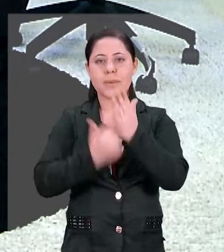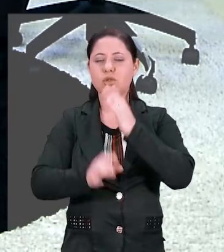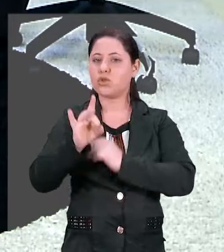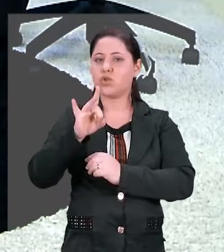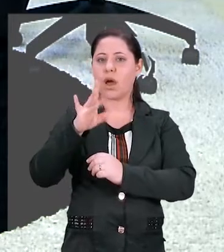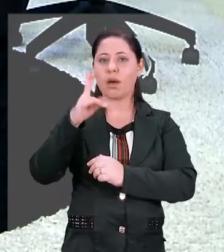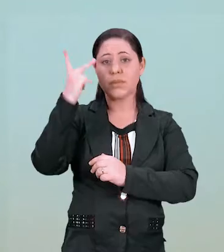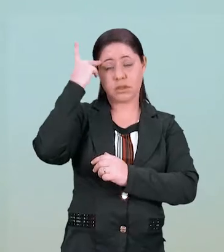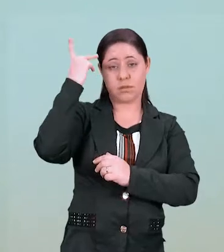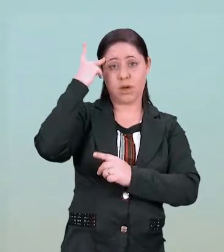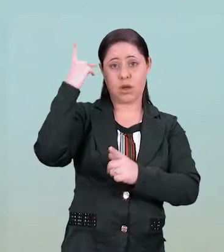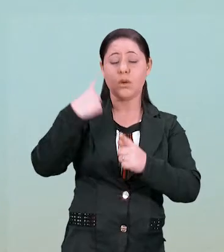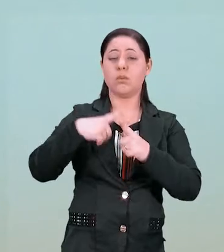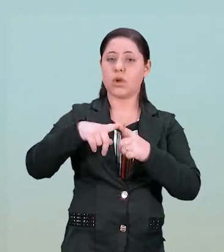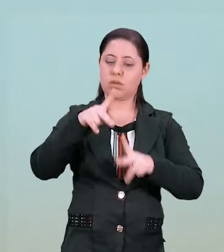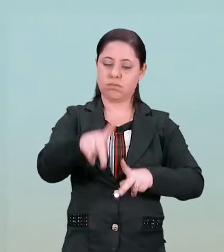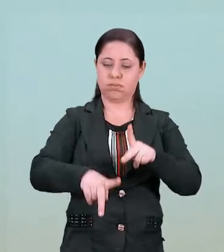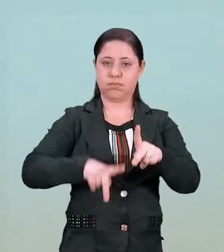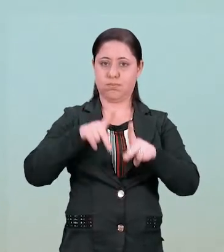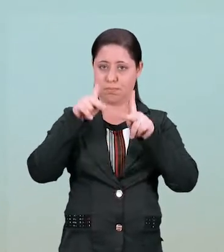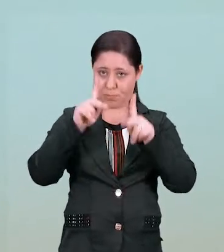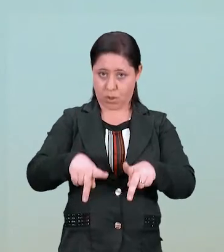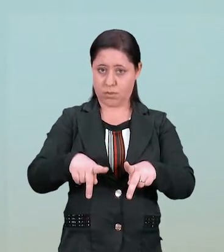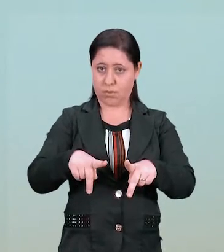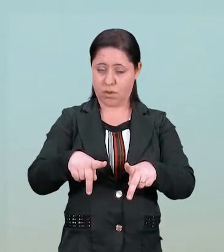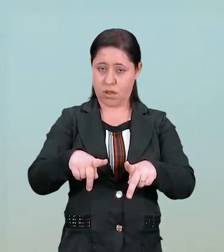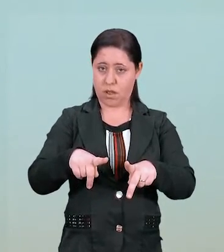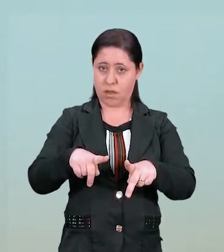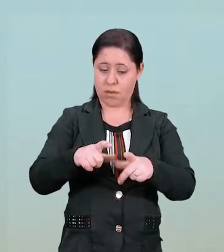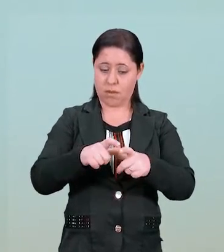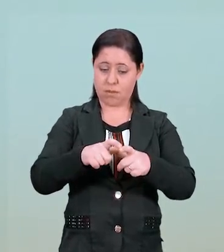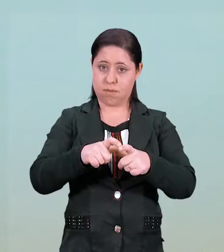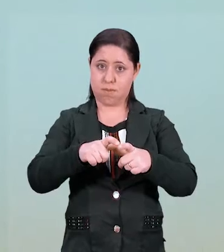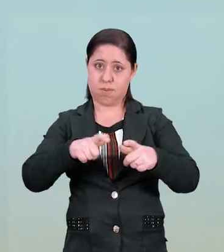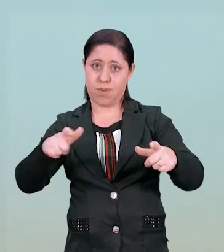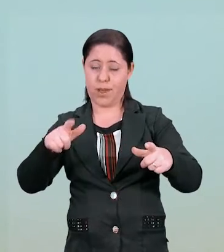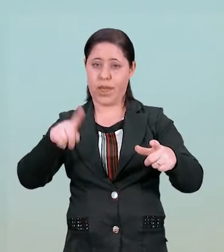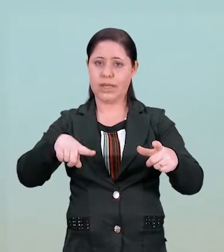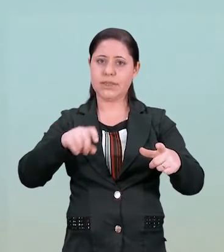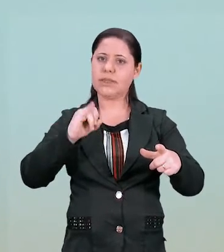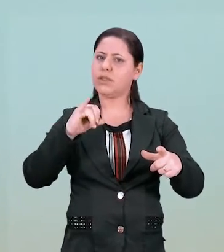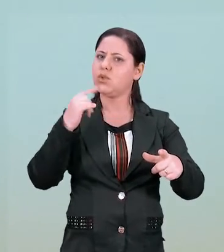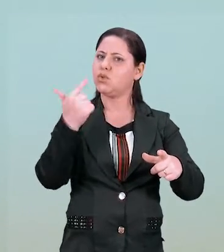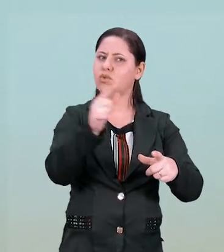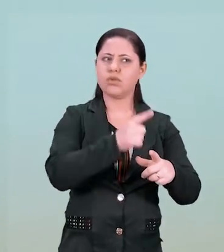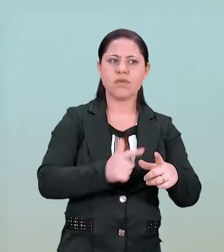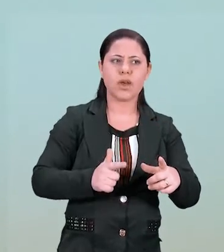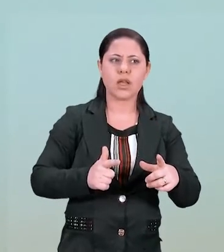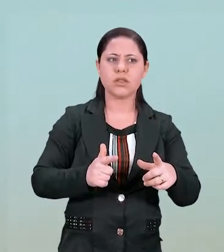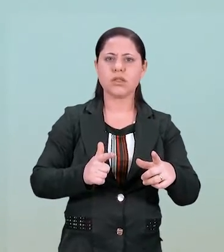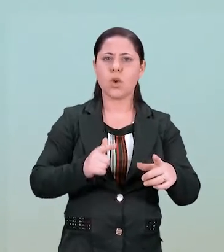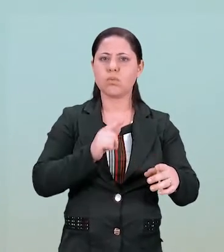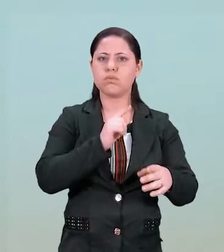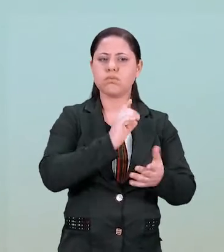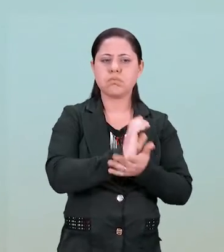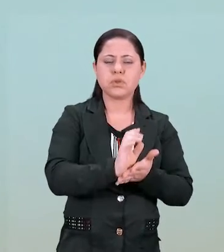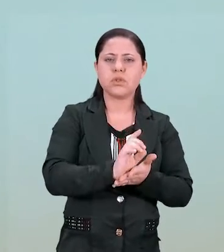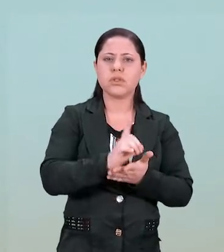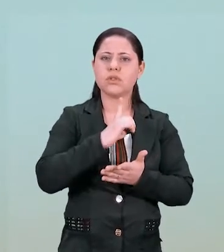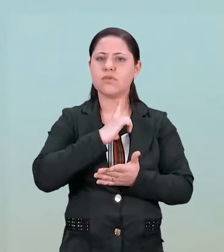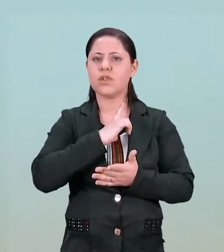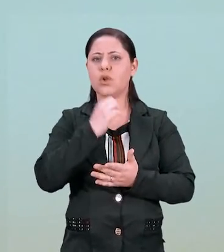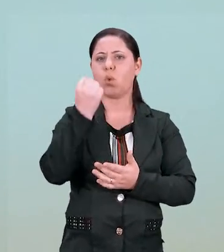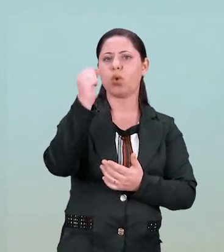por conta da população, se não tivesse ocorrido contingenciamento, nós teríamos algo em torno de